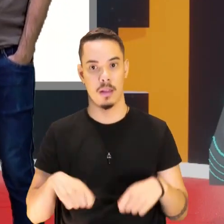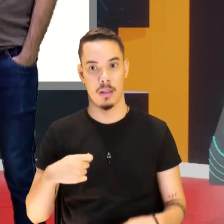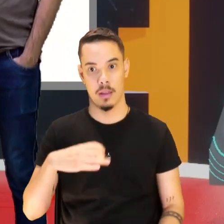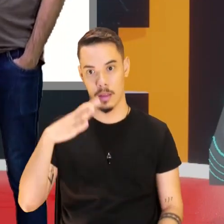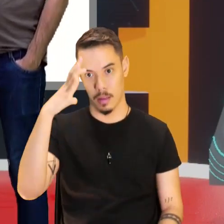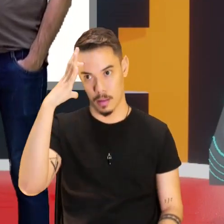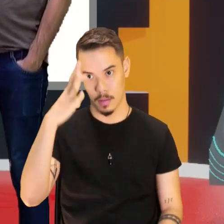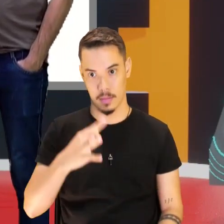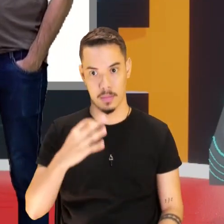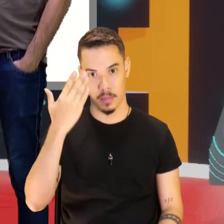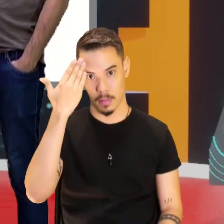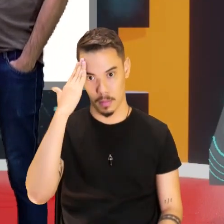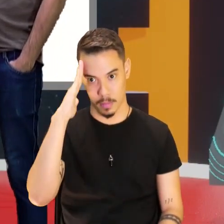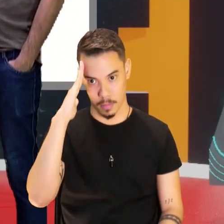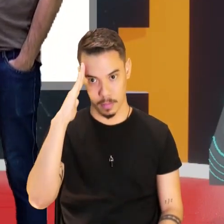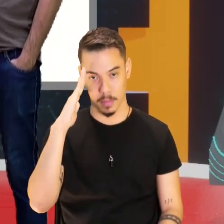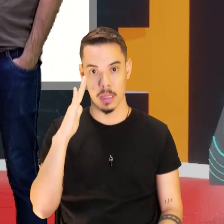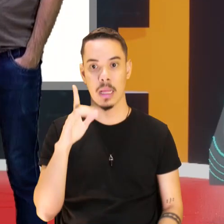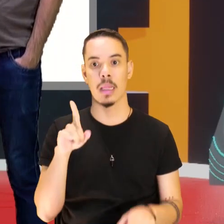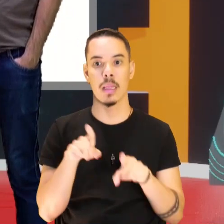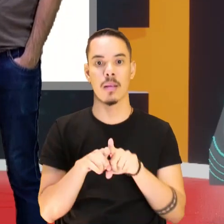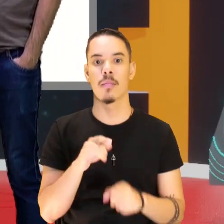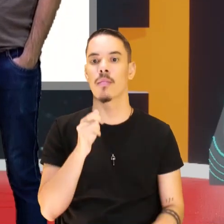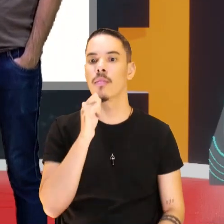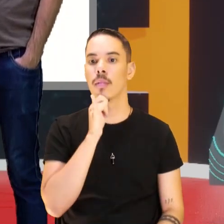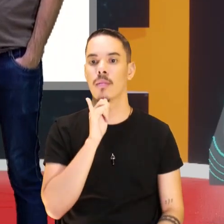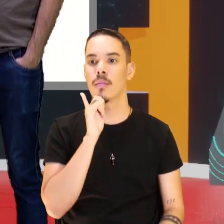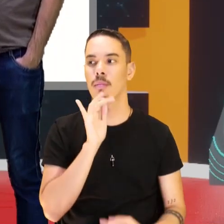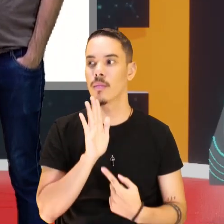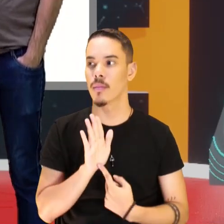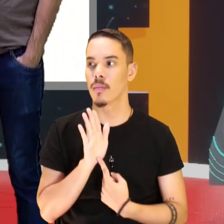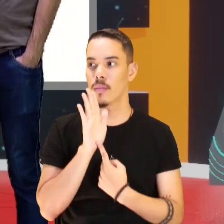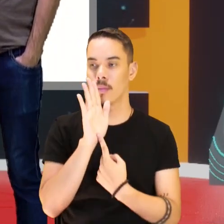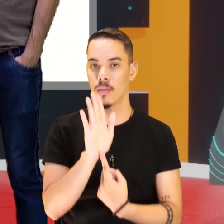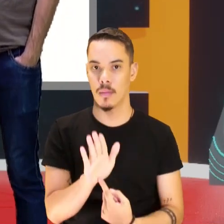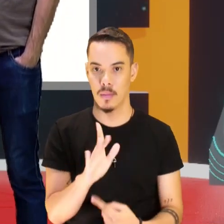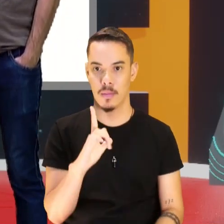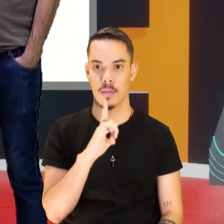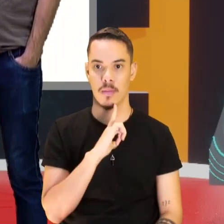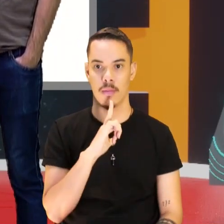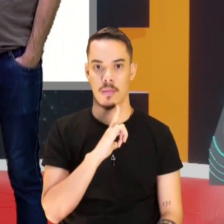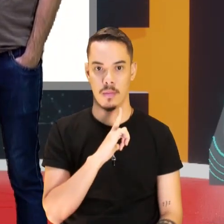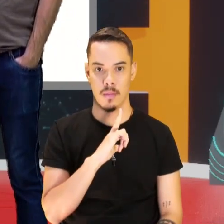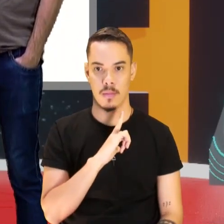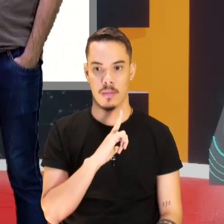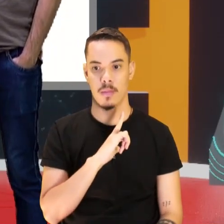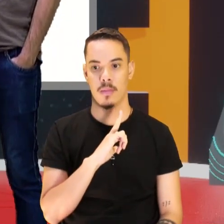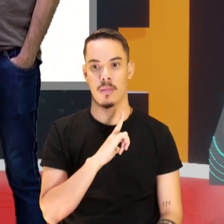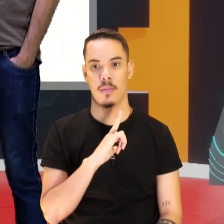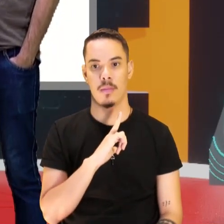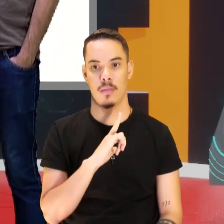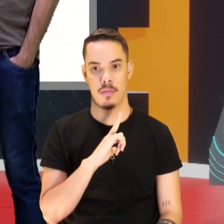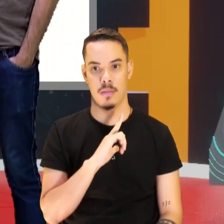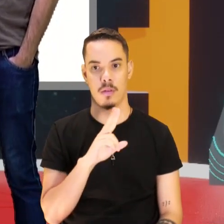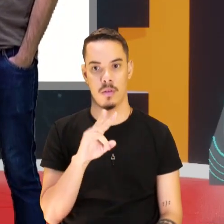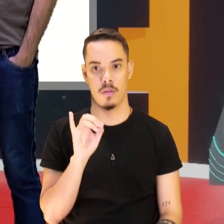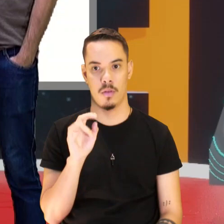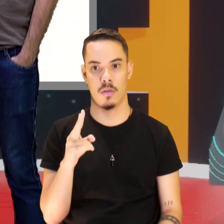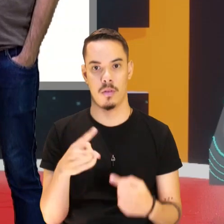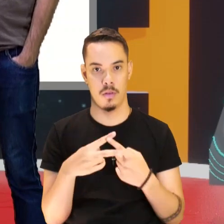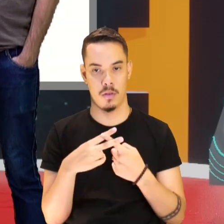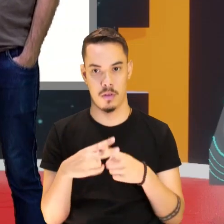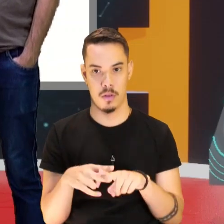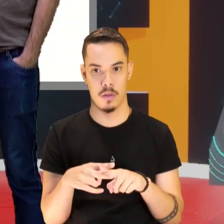outra coisa que no exemplo feito lá que tava não surgir tinha que na zona até eu vou até corrigir aquilo lá